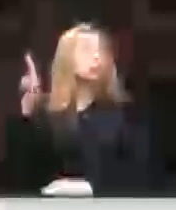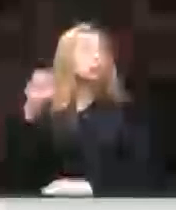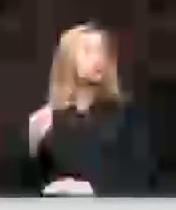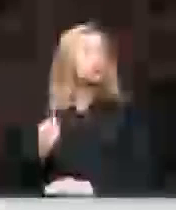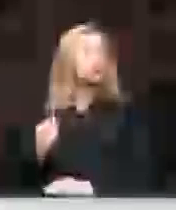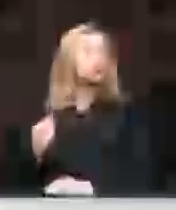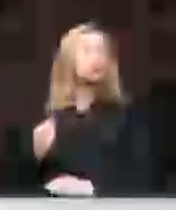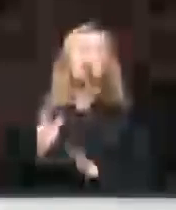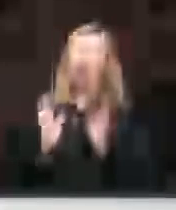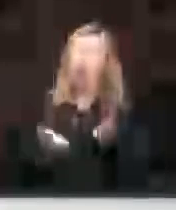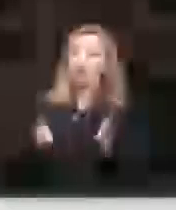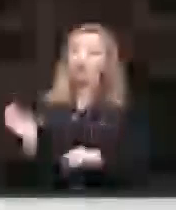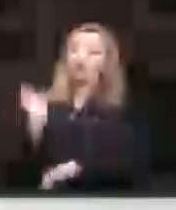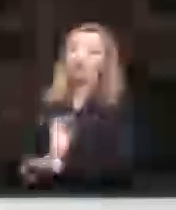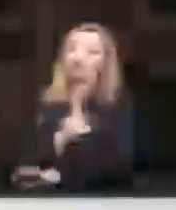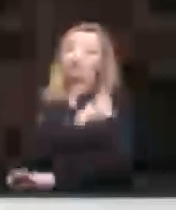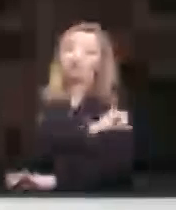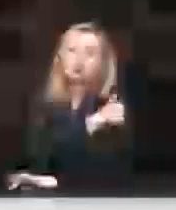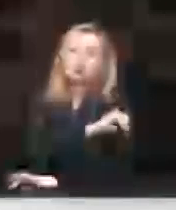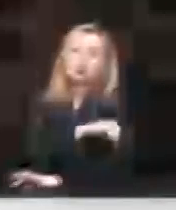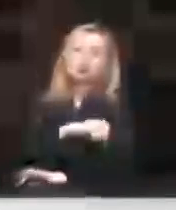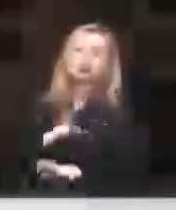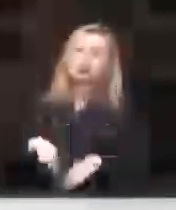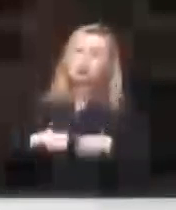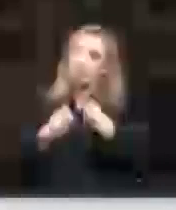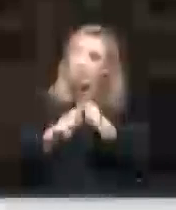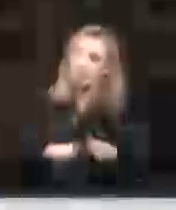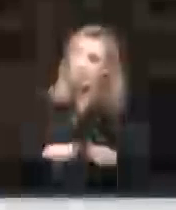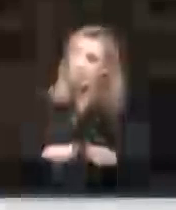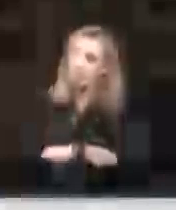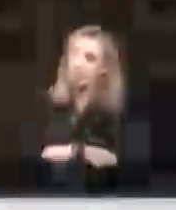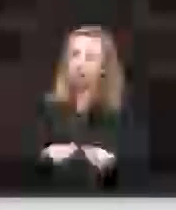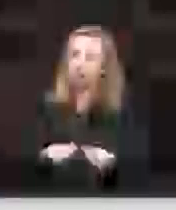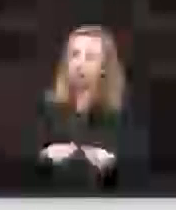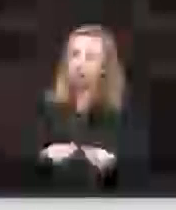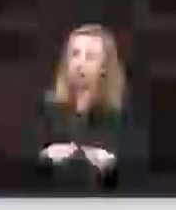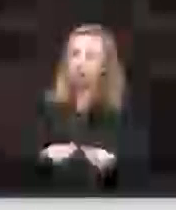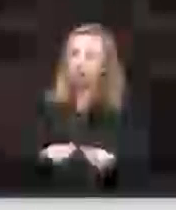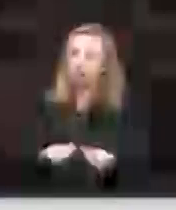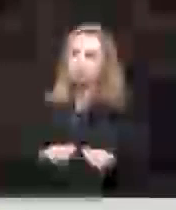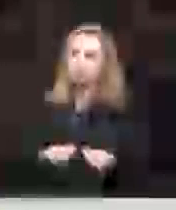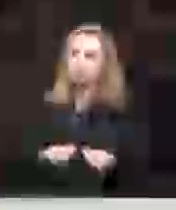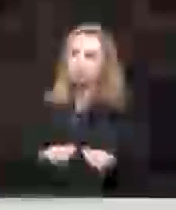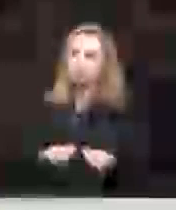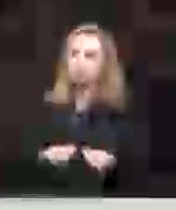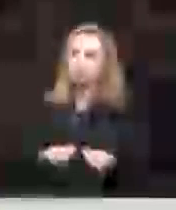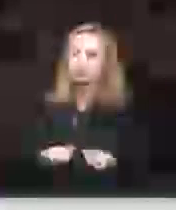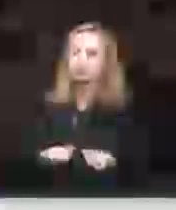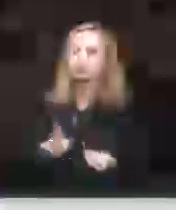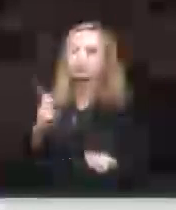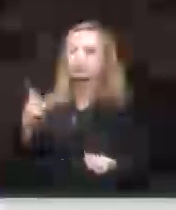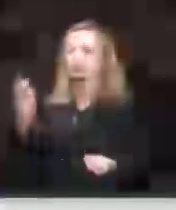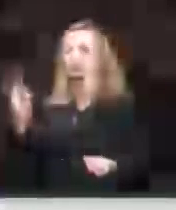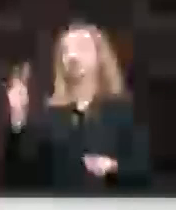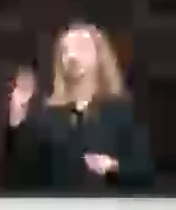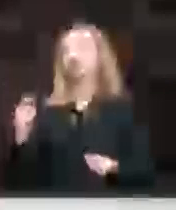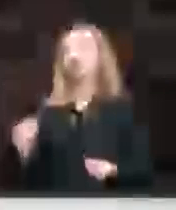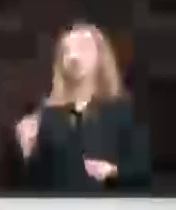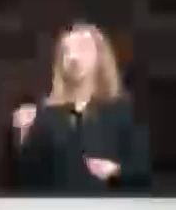entregaram setores públicos à gestão privada. O deputado Dr. Julianelli sabe, a saúde, entregaram a gestão